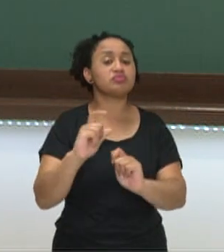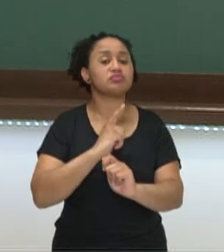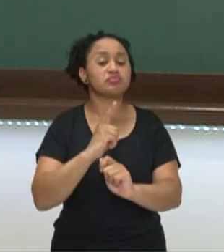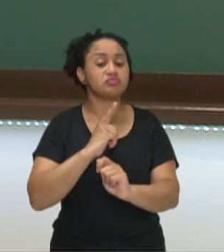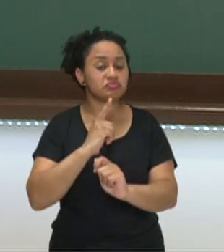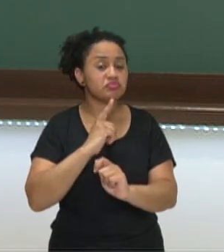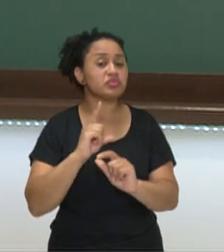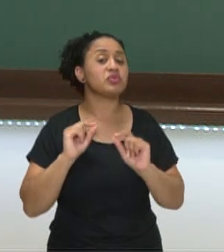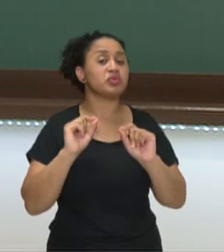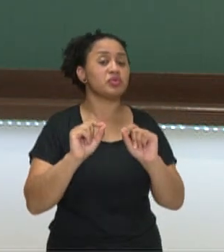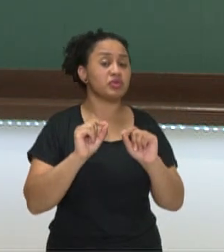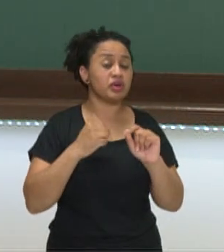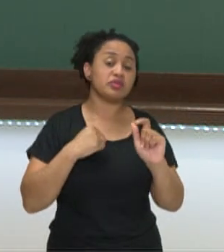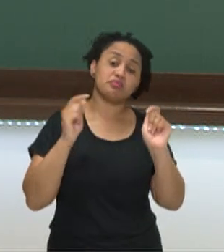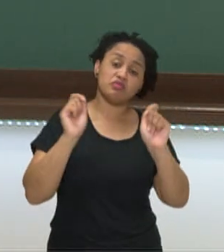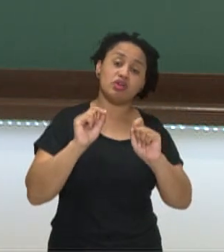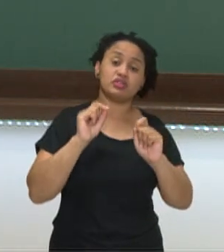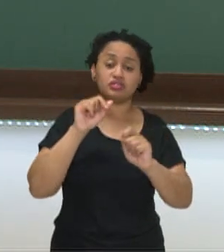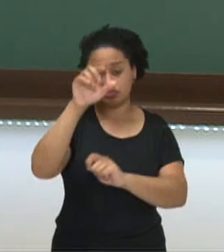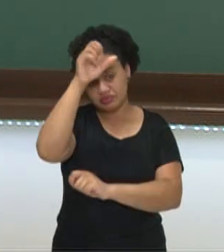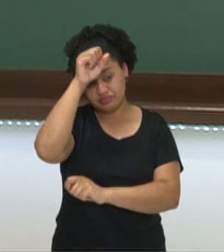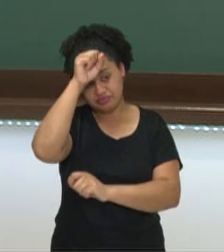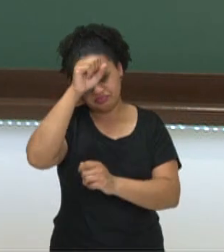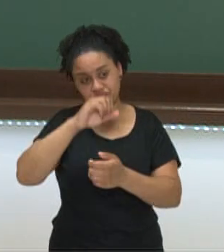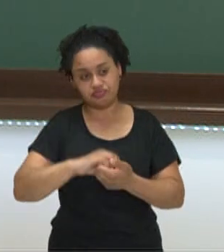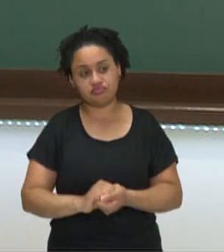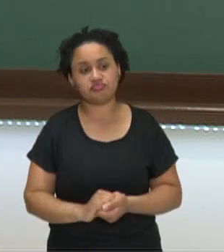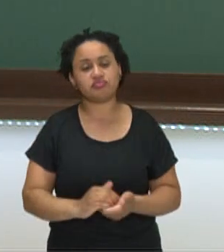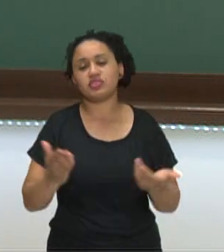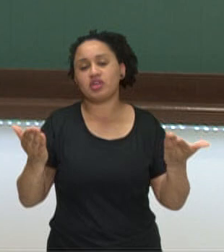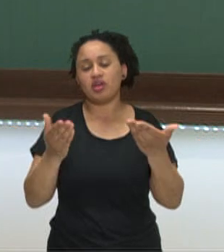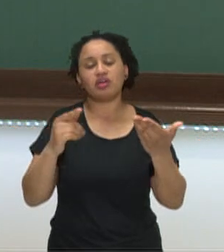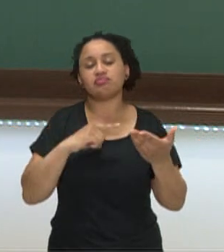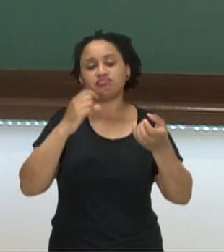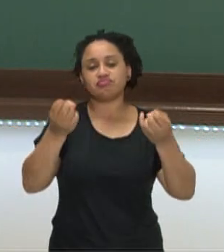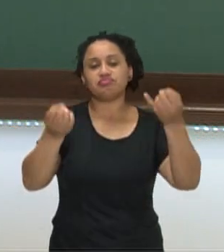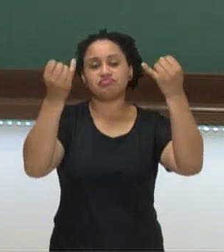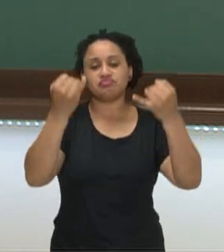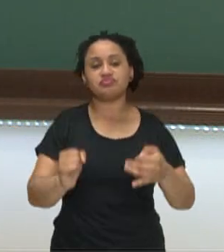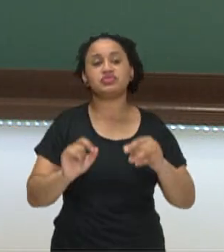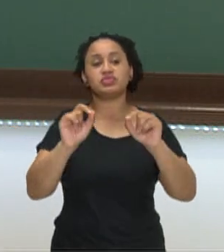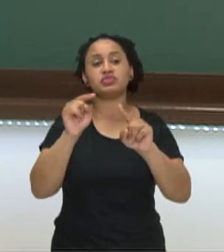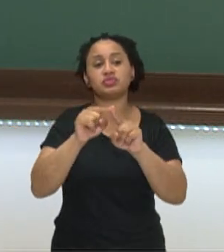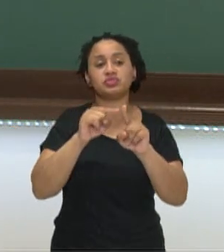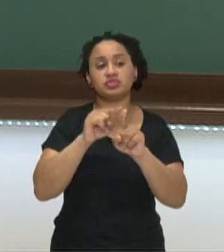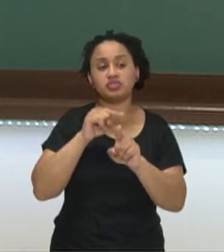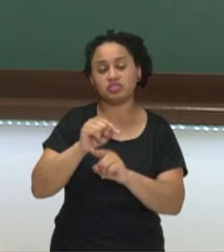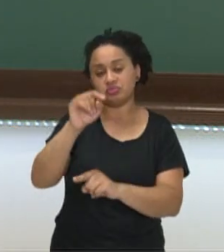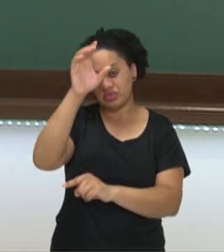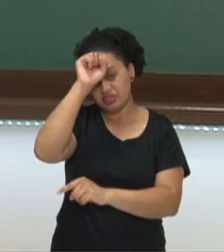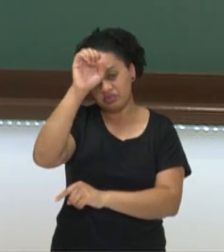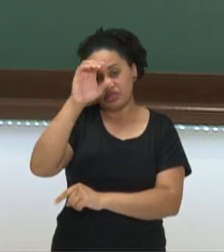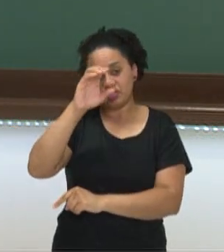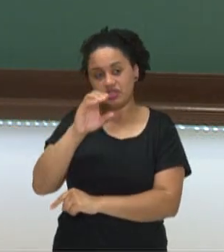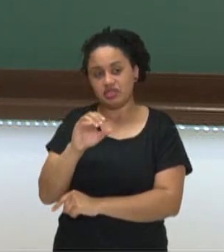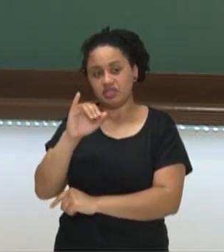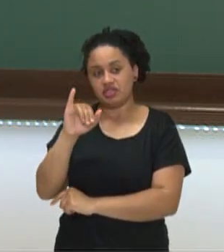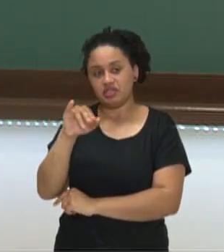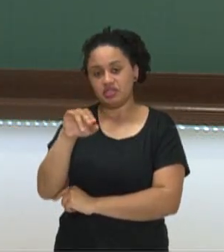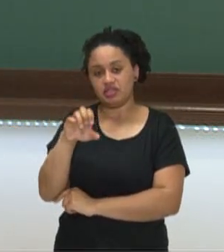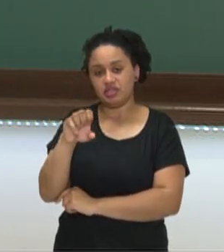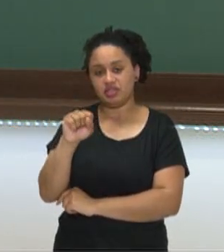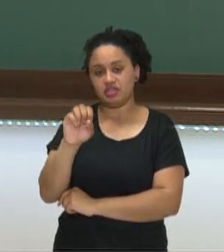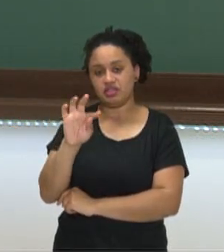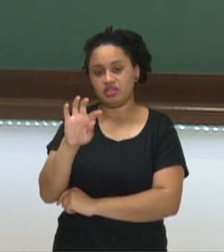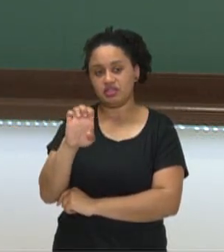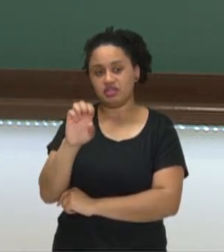gente tem para aprender. E aqui eu trago para vocês a aprendizagem sinestésica. Olha que